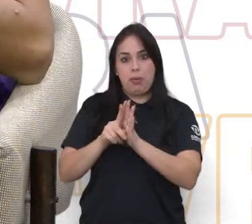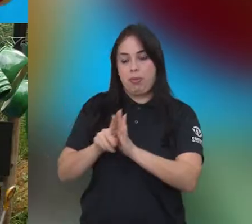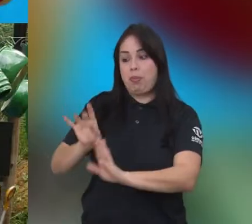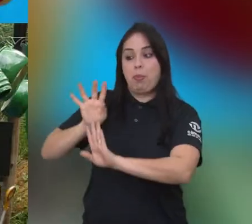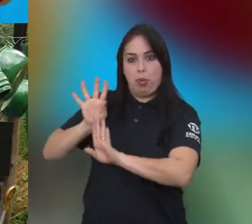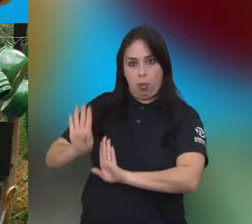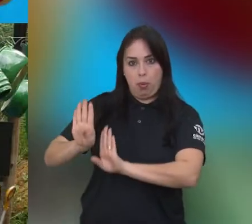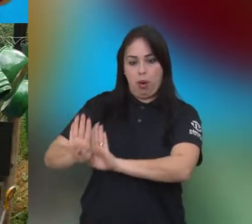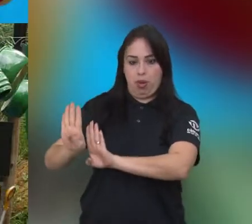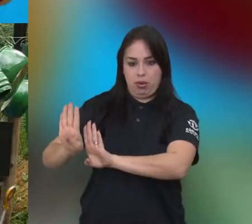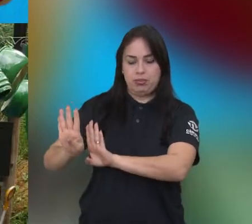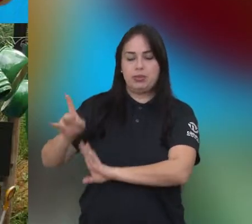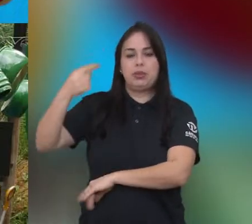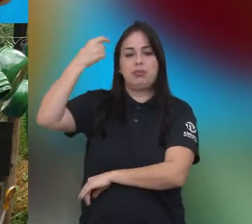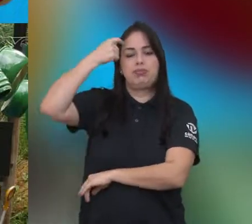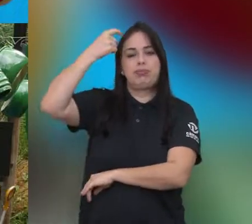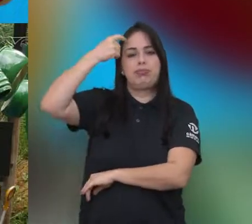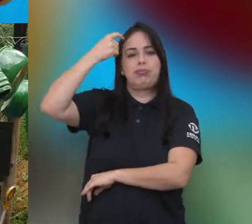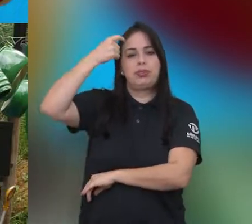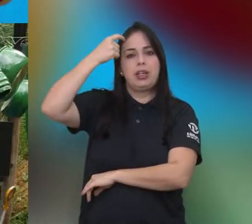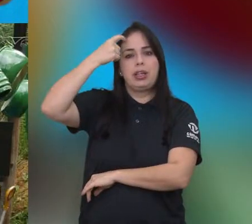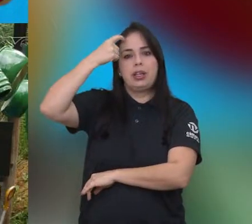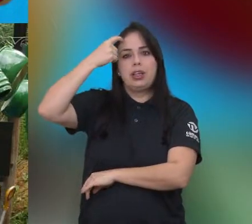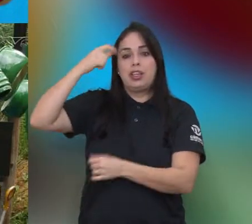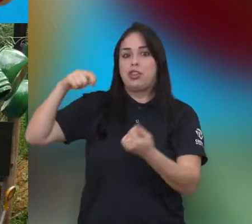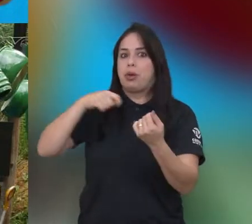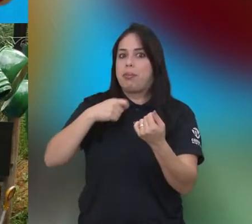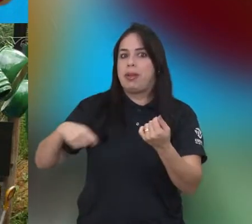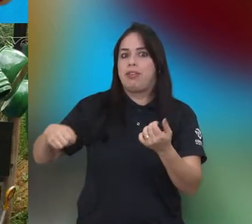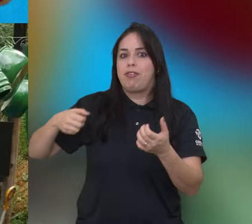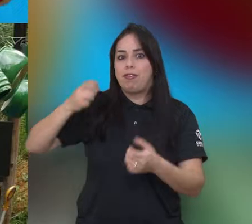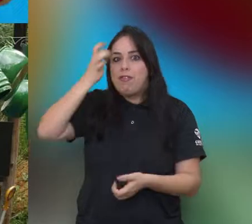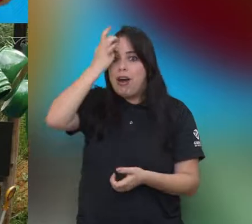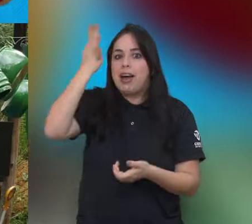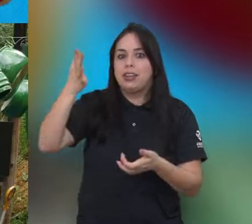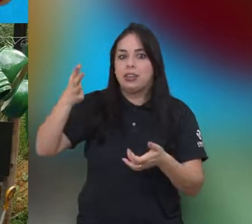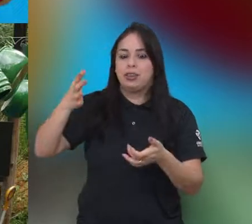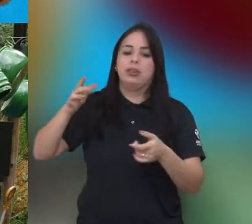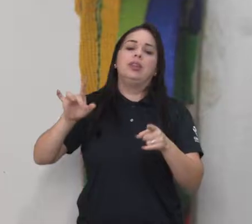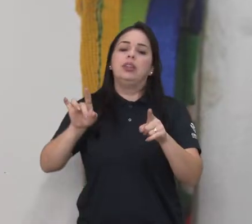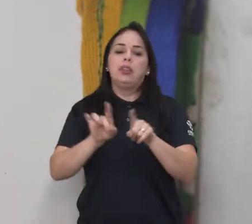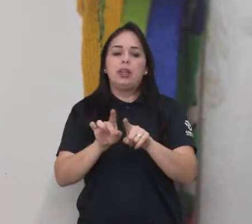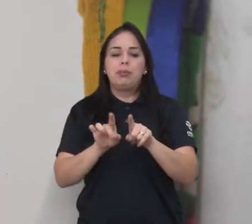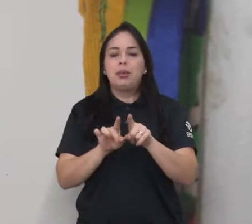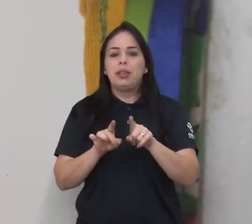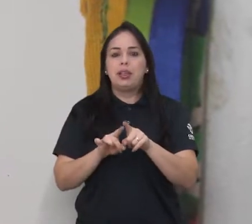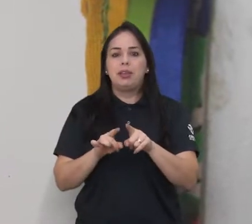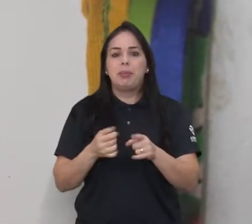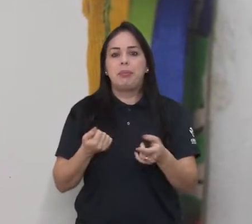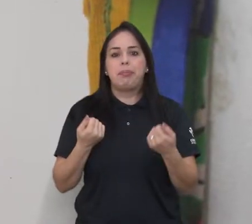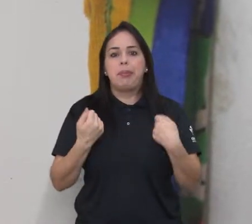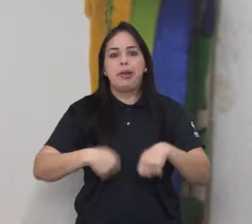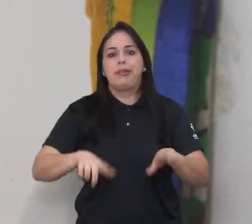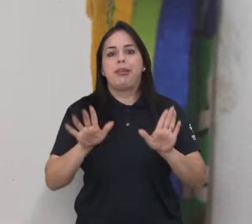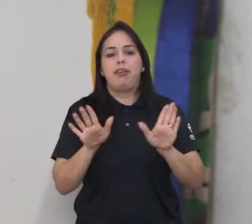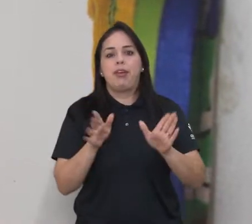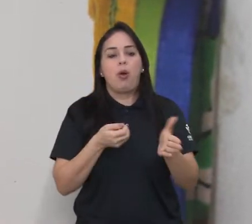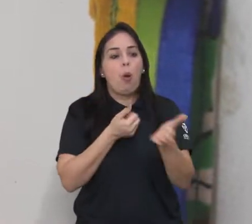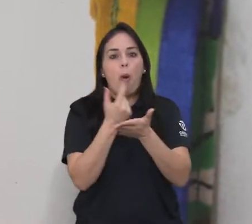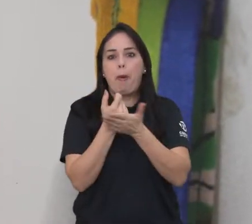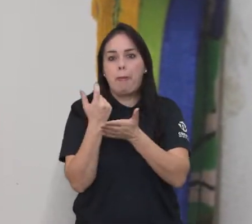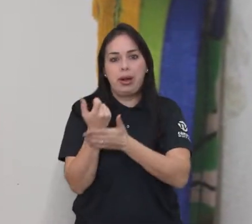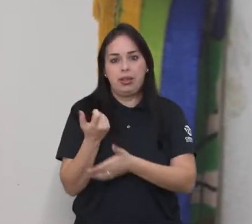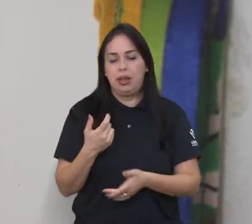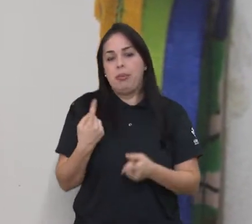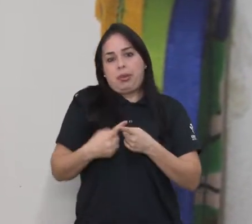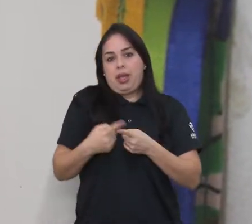né? Então eu pensei em instrumentos que fossem fáceis de construir, que não precisasse de material,